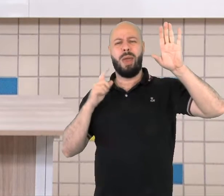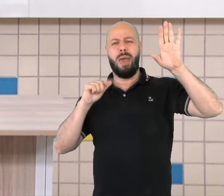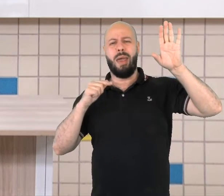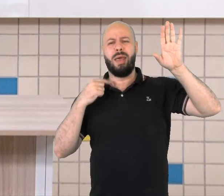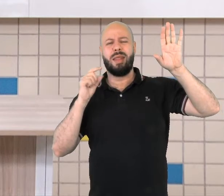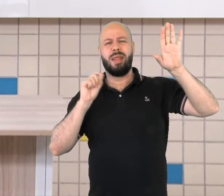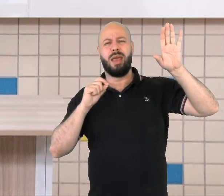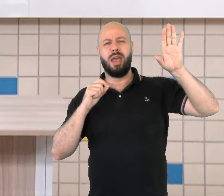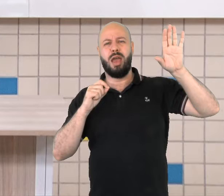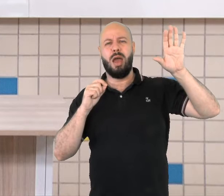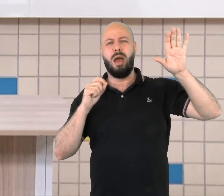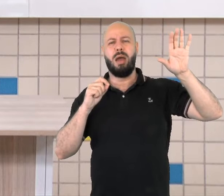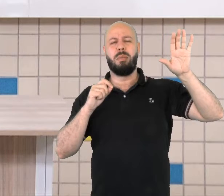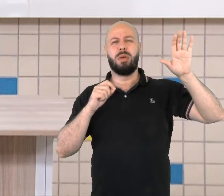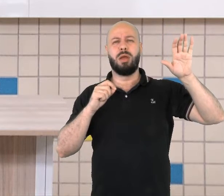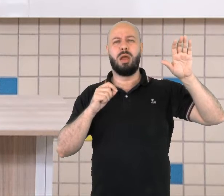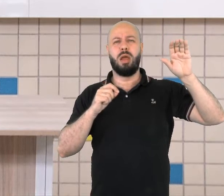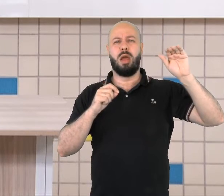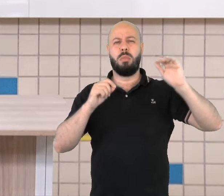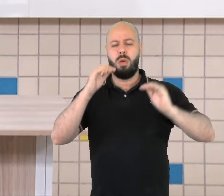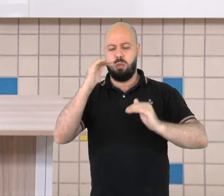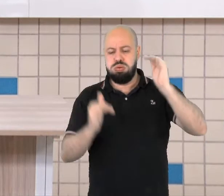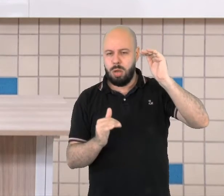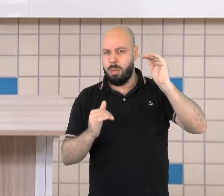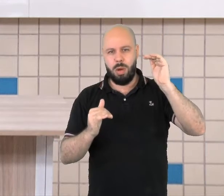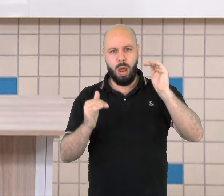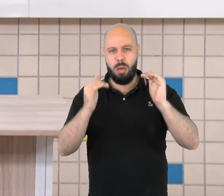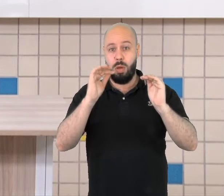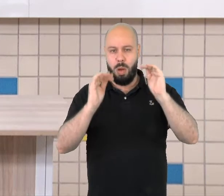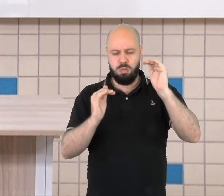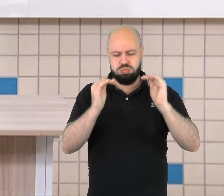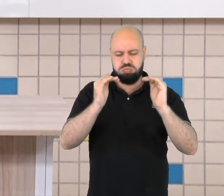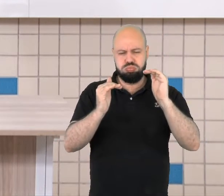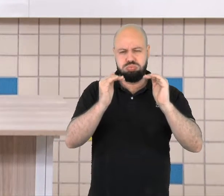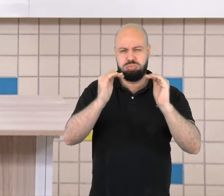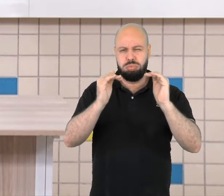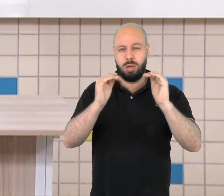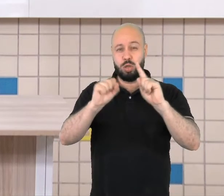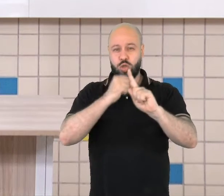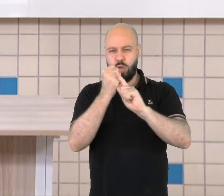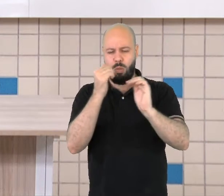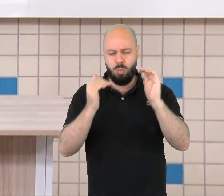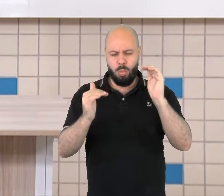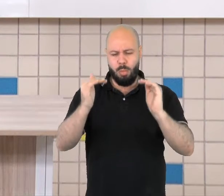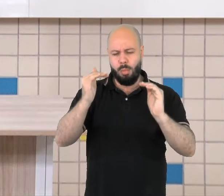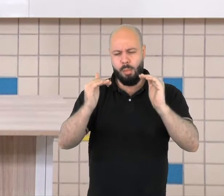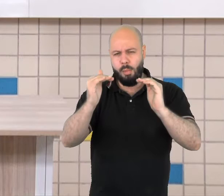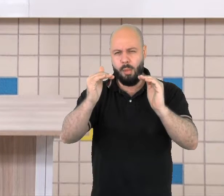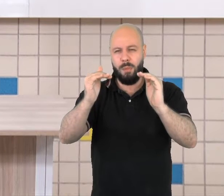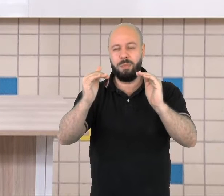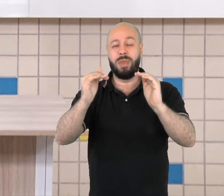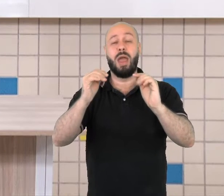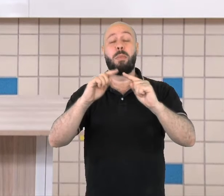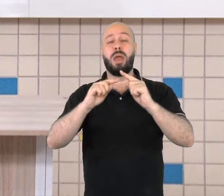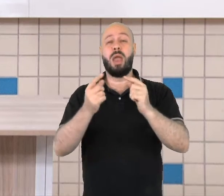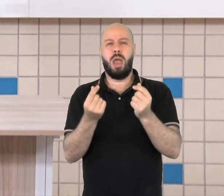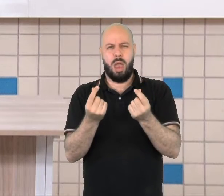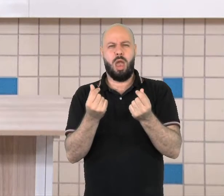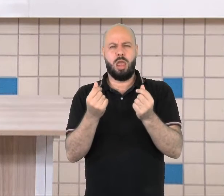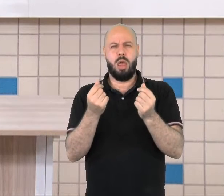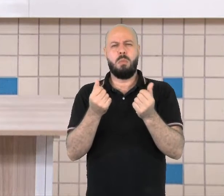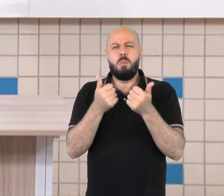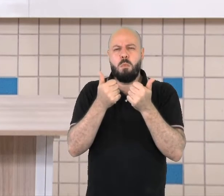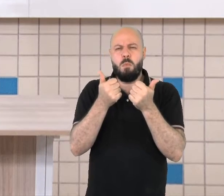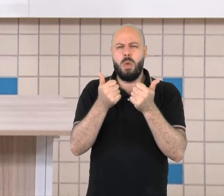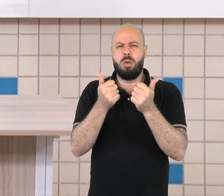tem menos desigualdade e tem muito mais renda, pessoal? Porque foi lá que eles desenvolveram a técnica